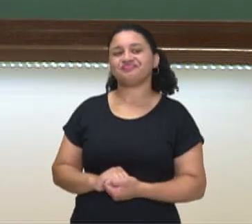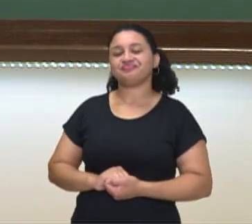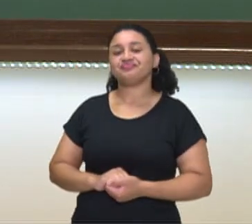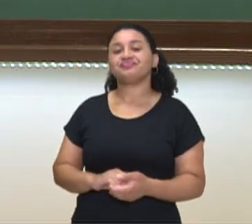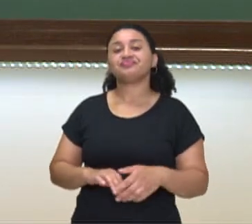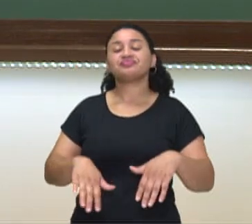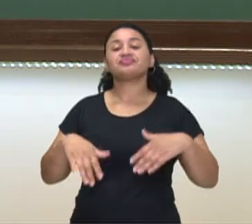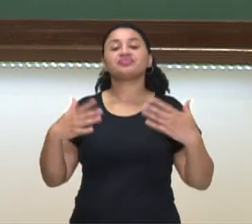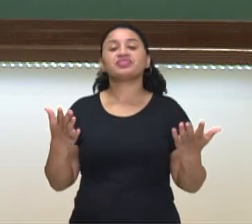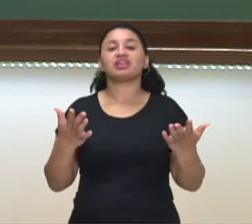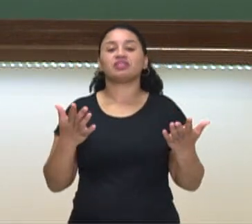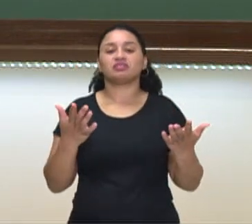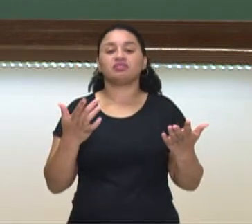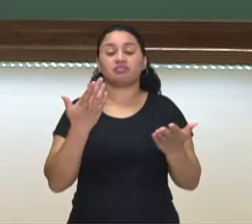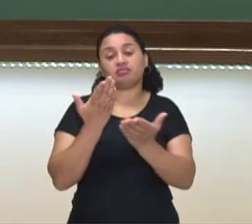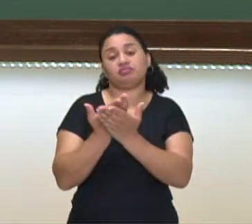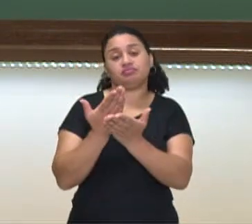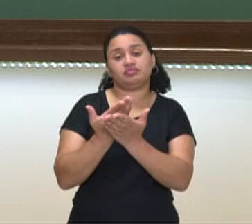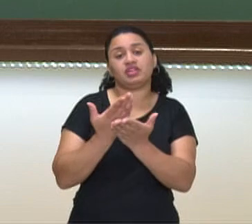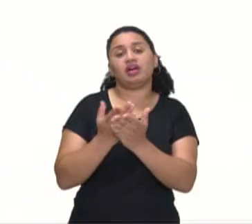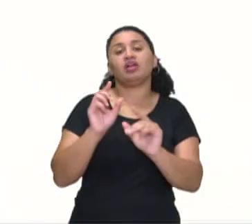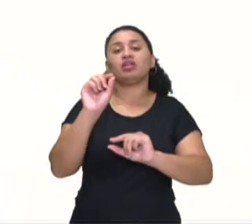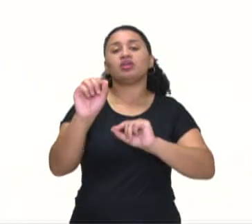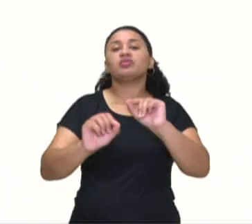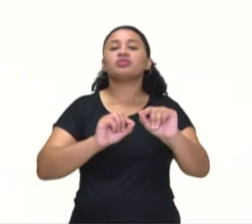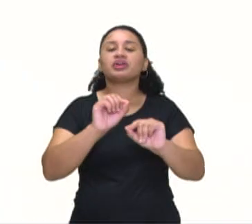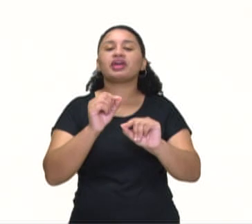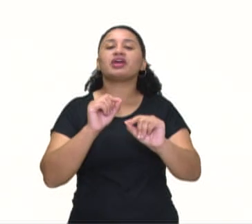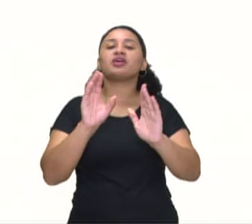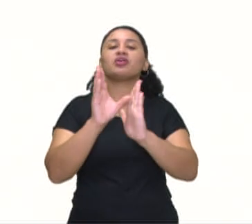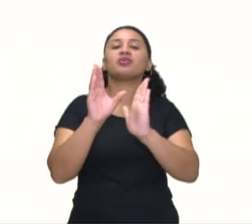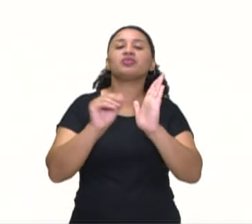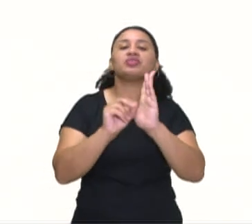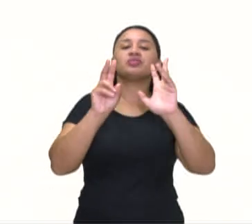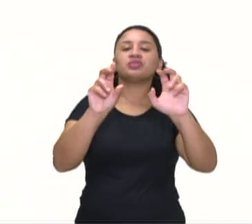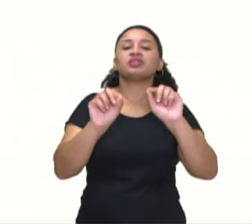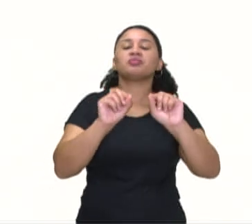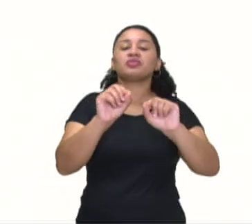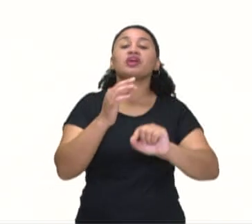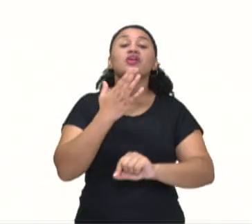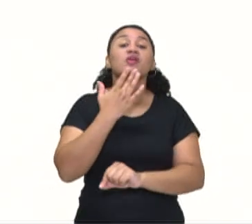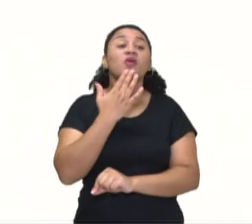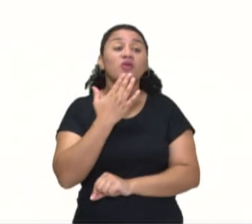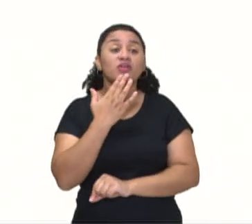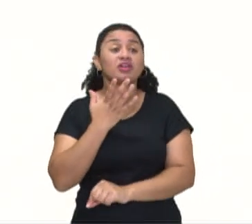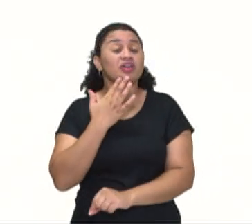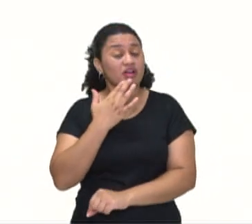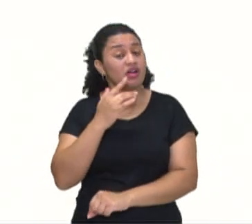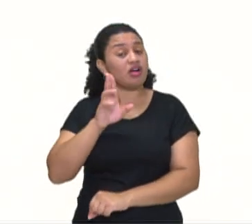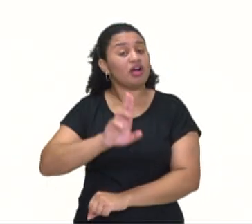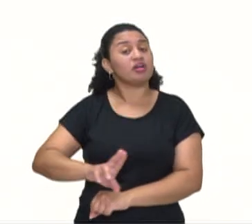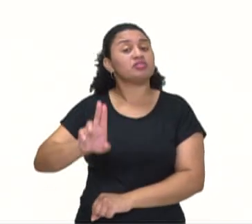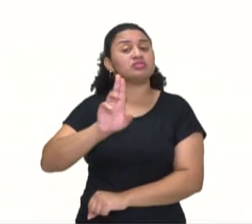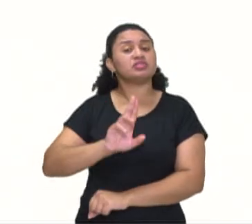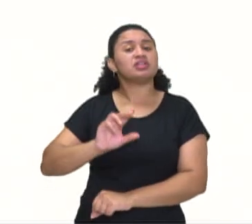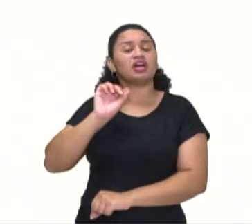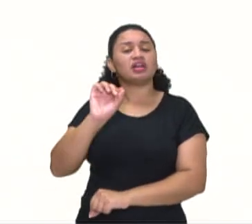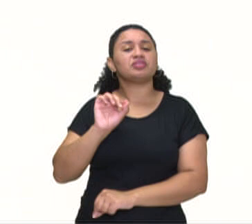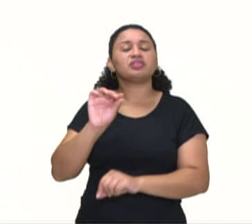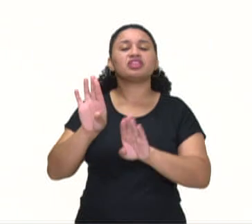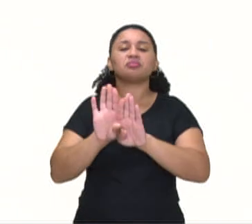Bom, então, nessa aula, nós vimos que a cor, ela tem sido utilizada, né,